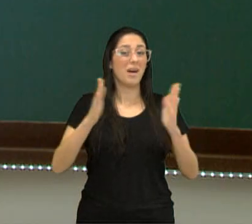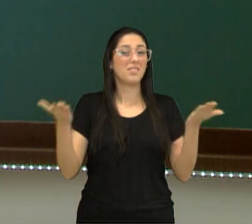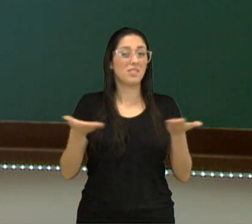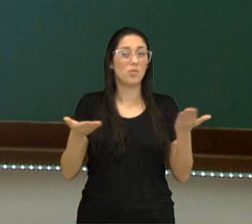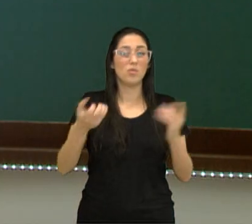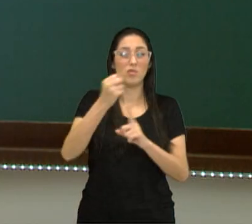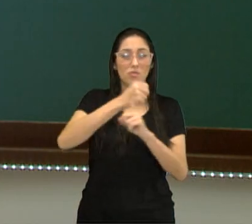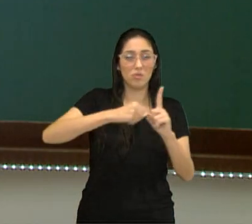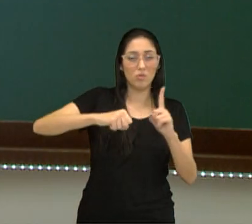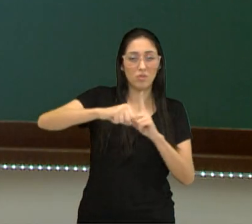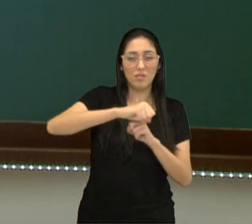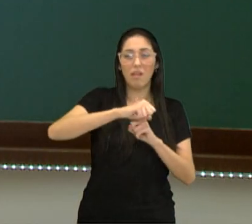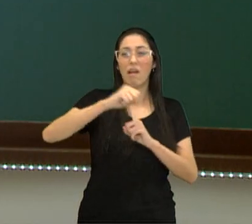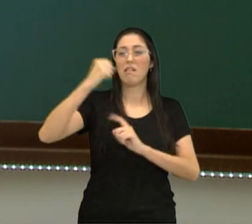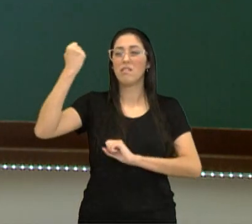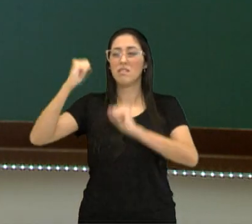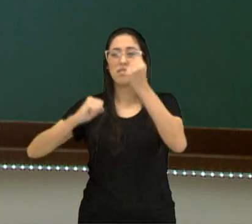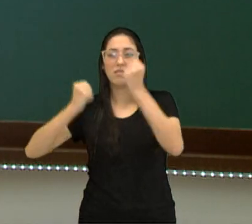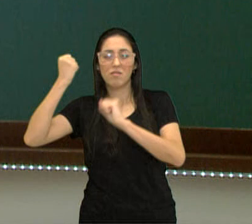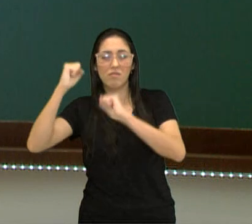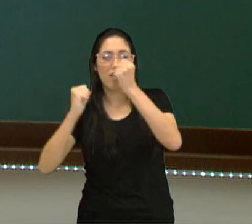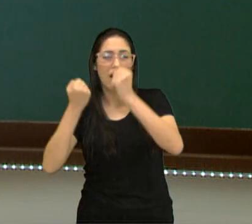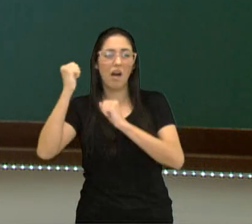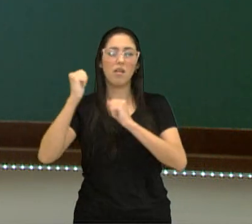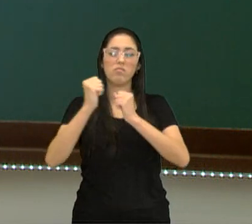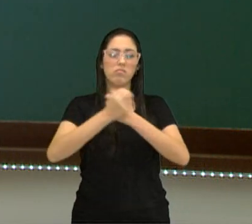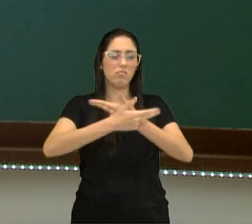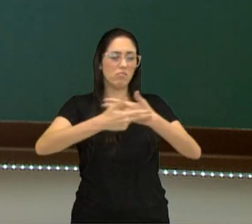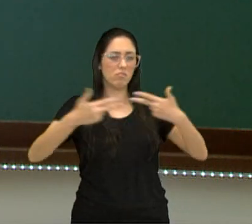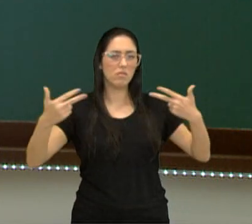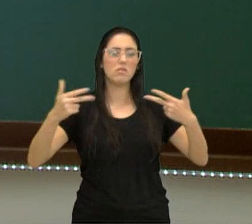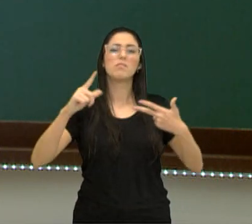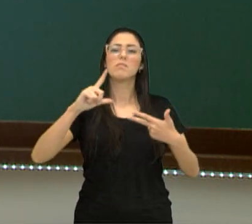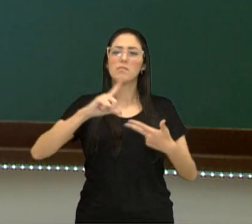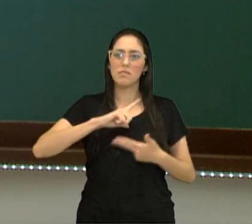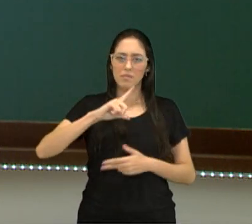a partir da Revolução Industrial, contribuiu